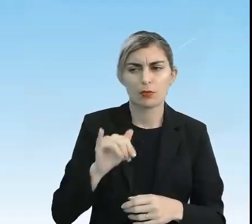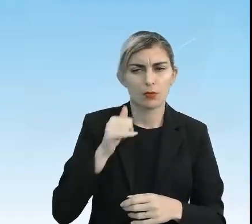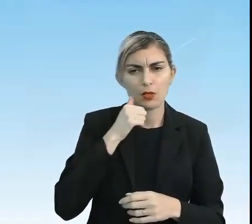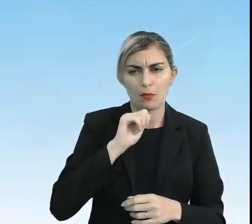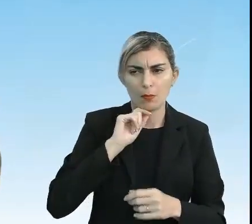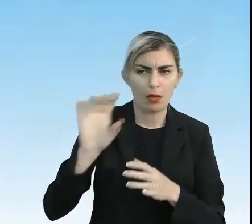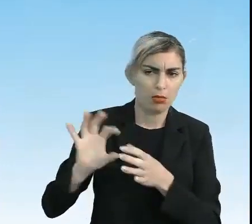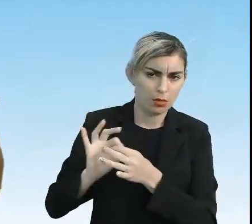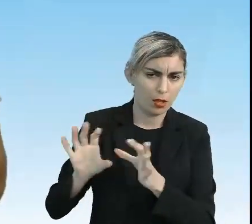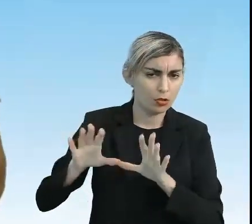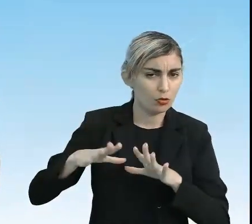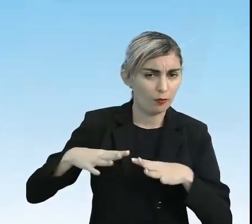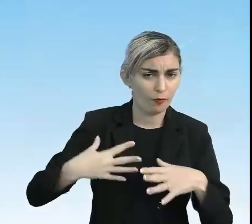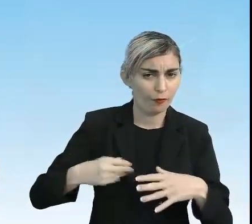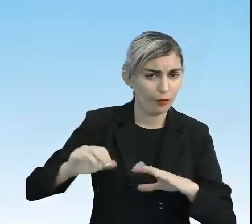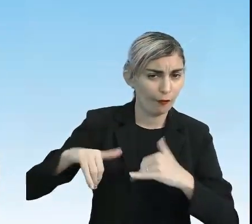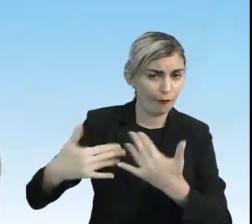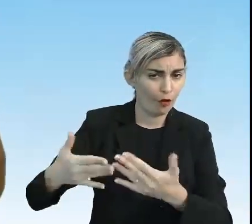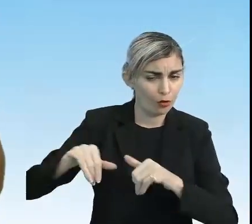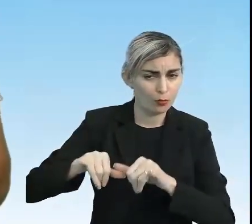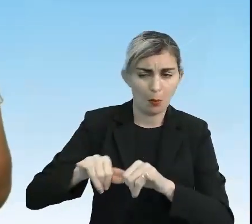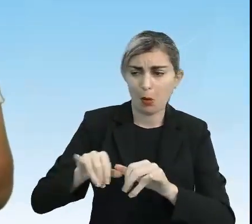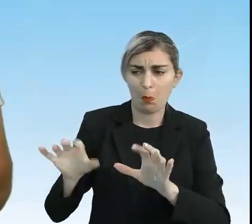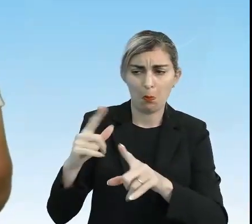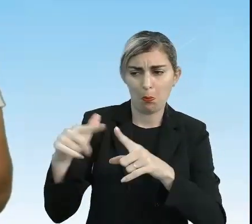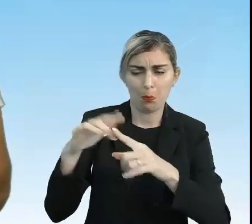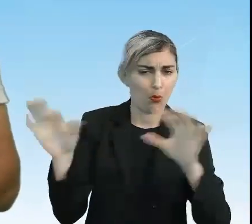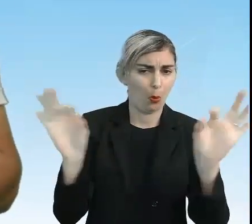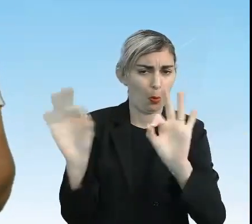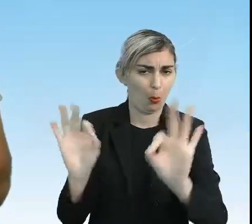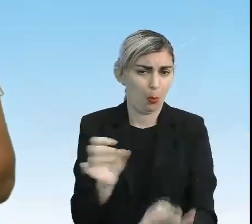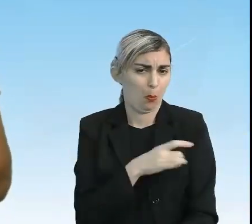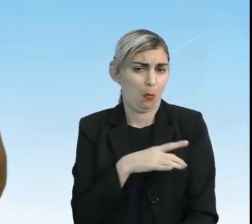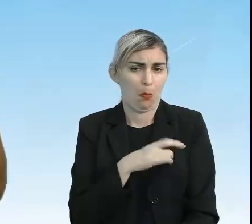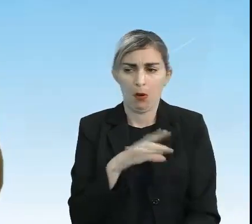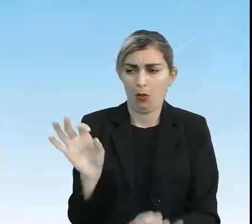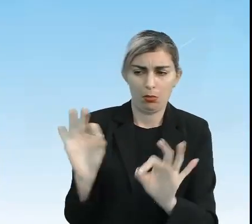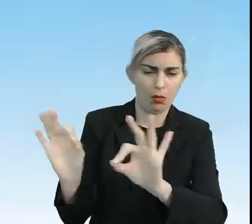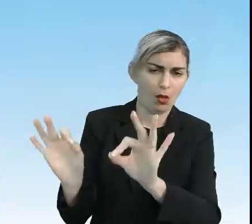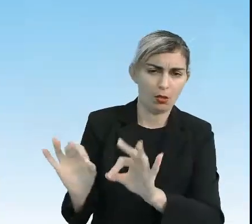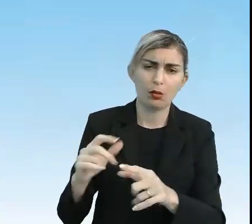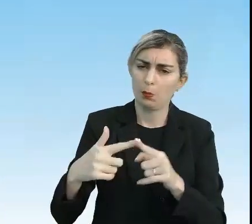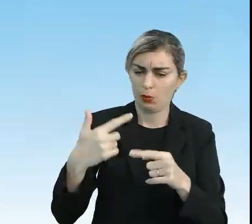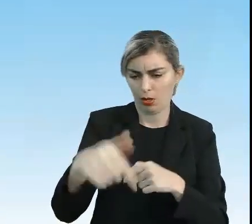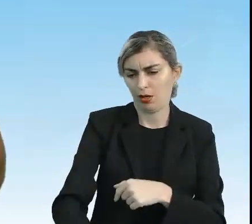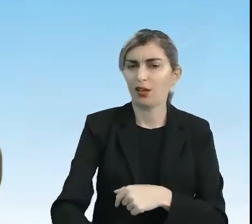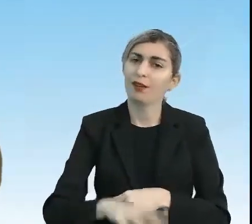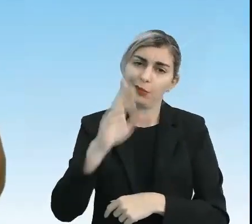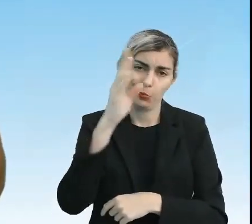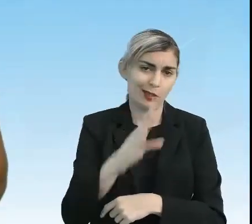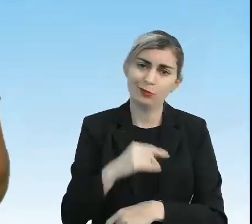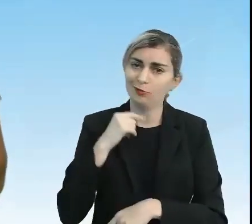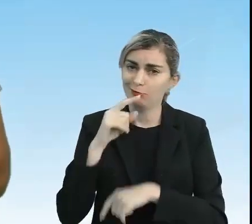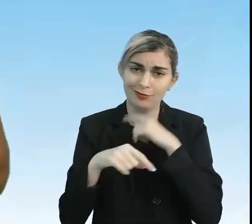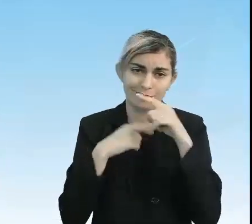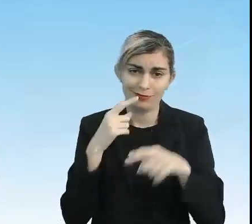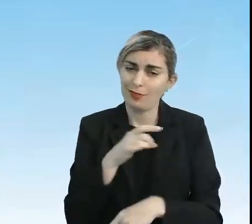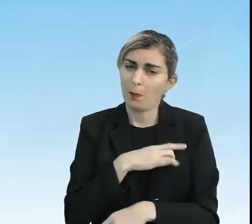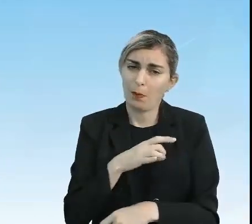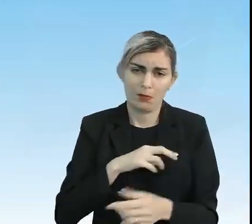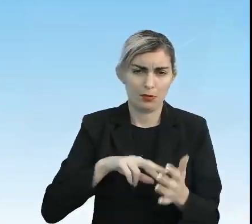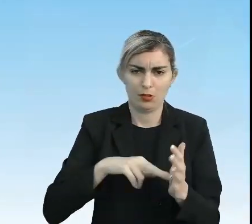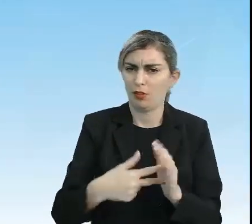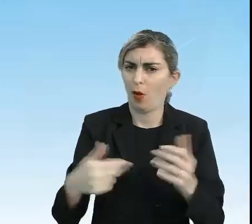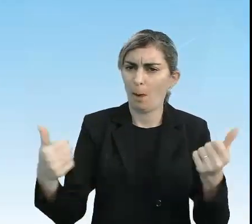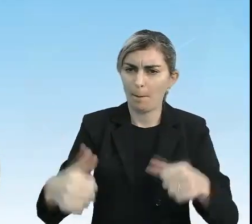seus filhos nos carrinhos e não tenham nenhum tipo de medo, o que aqui, por exemplo, na nossa sociedade, nós temos medo. Isso não quer dizer que nós